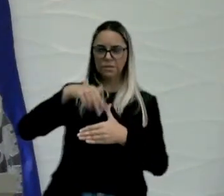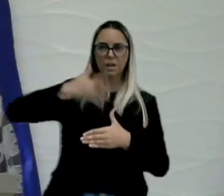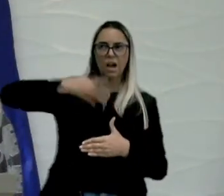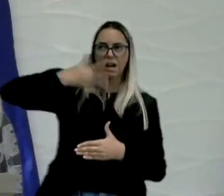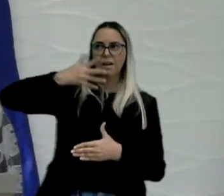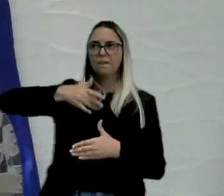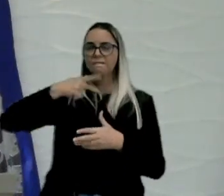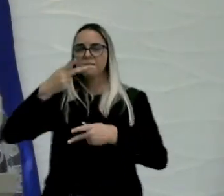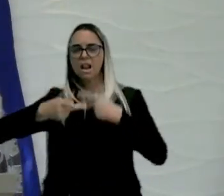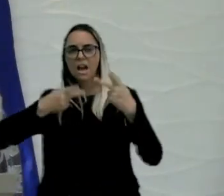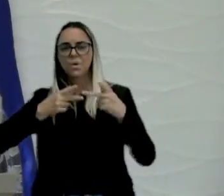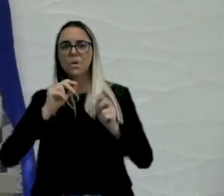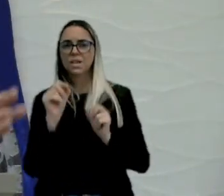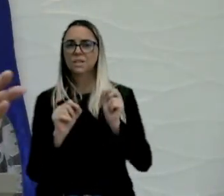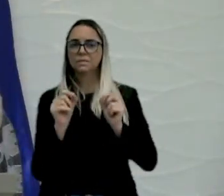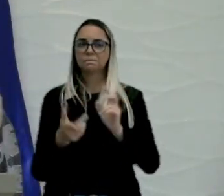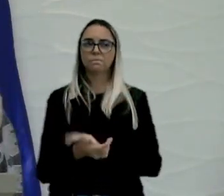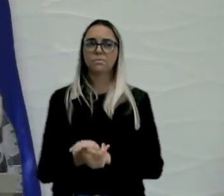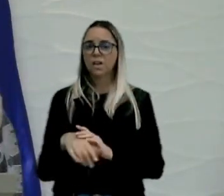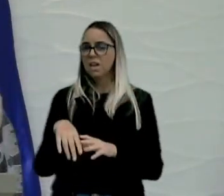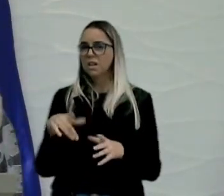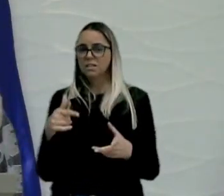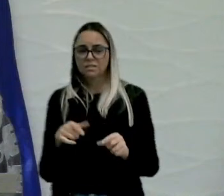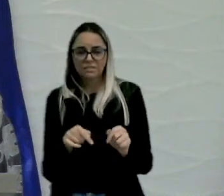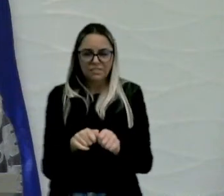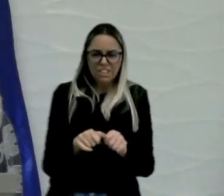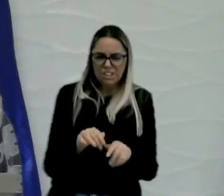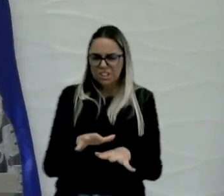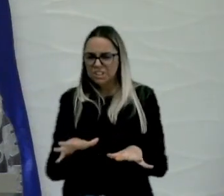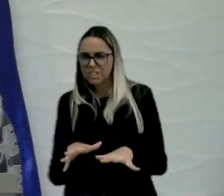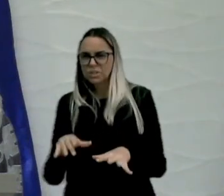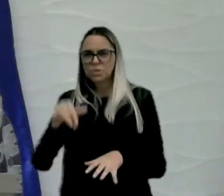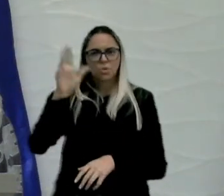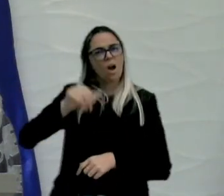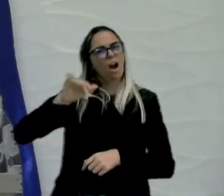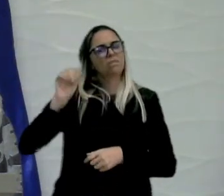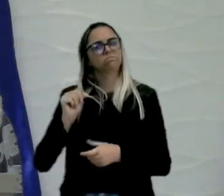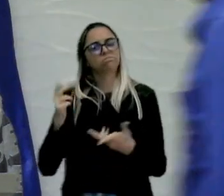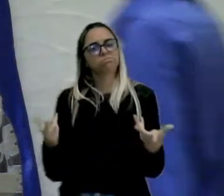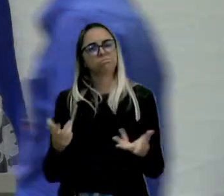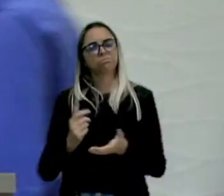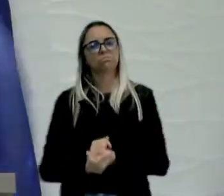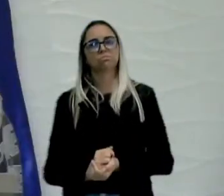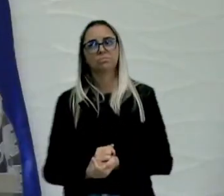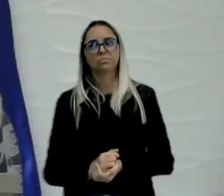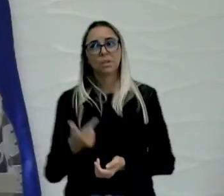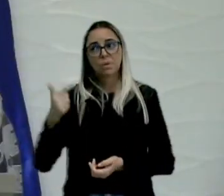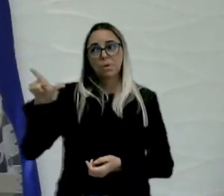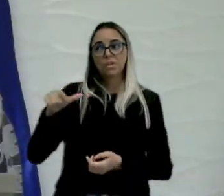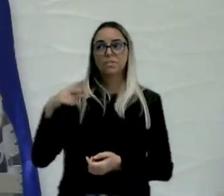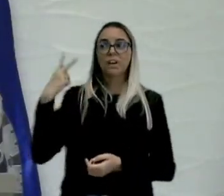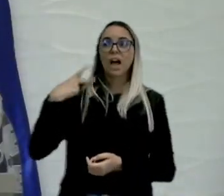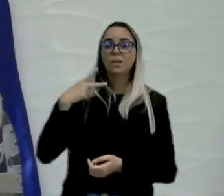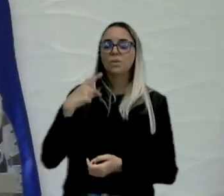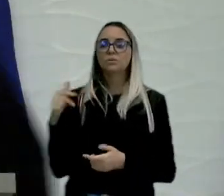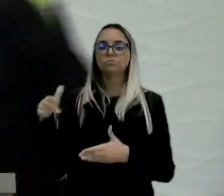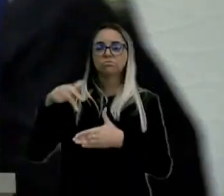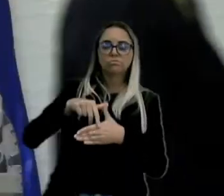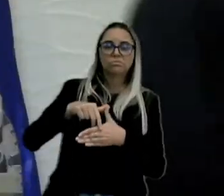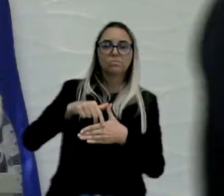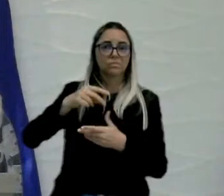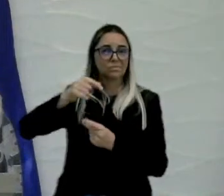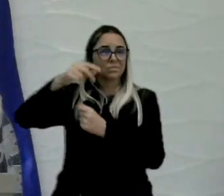pronunciar que nunca foi feito vem outro vereador que